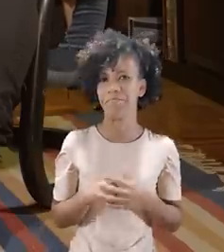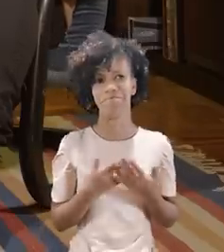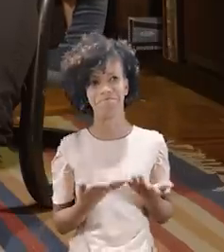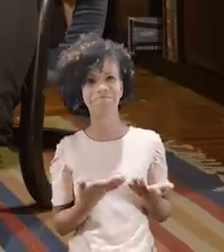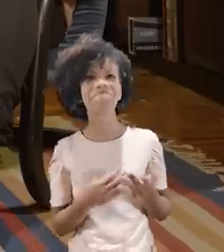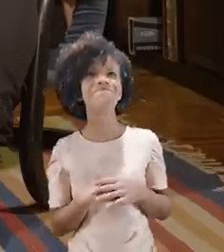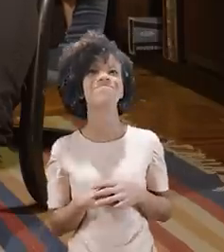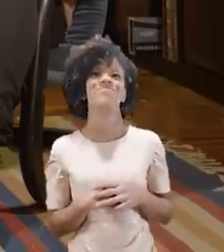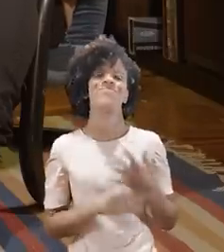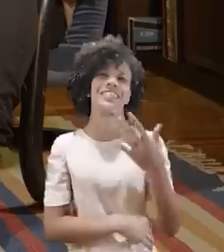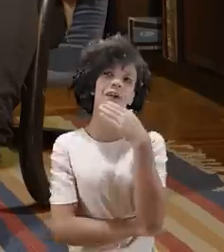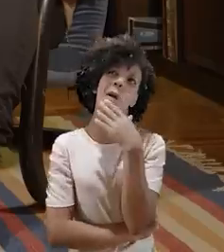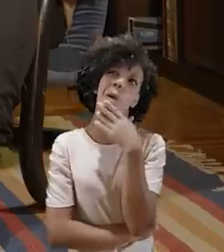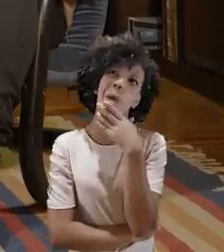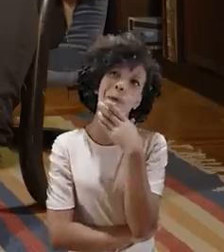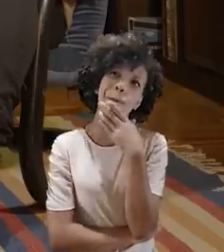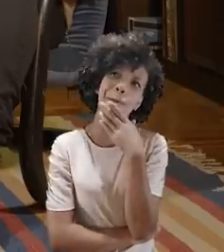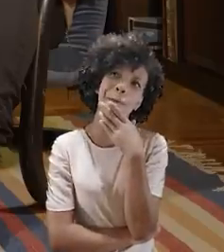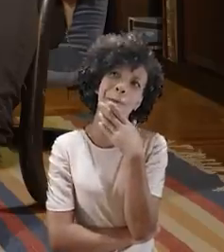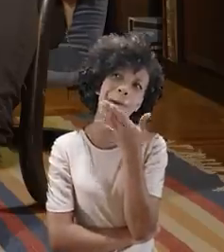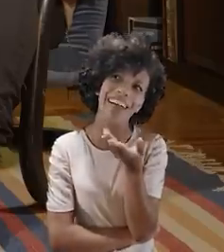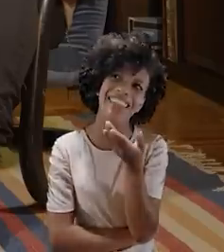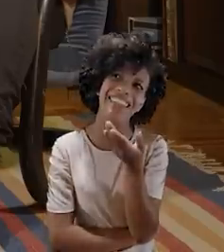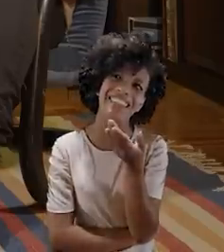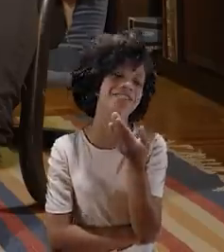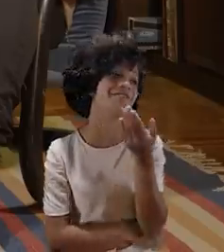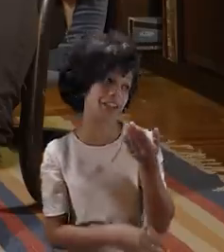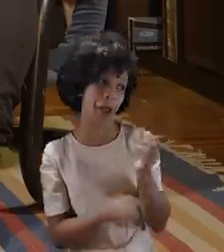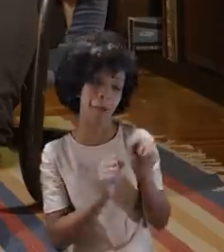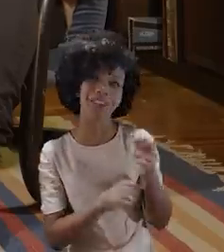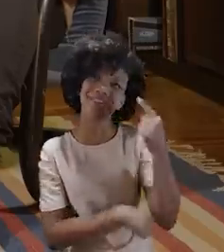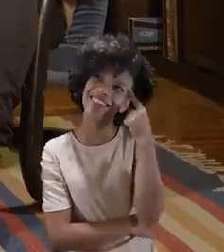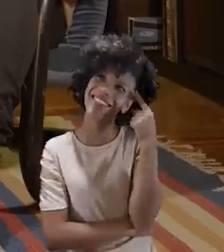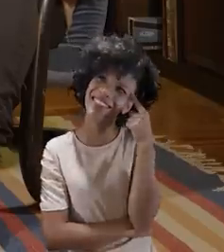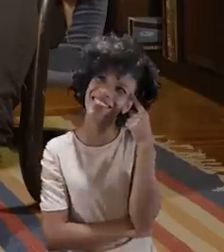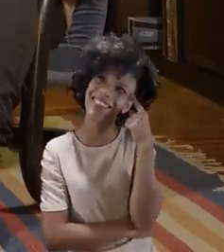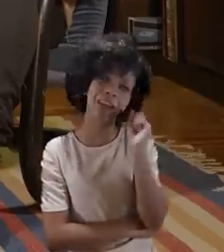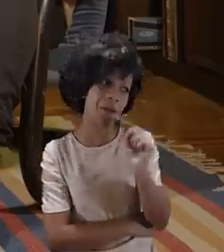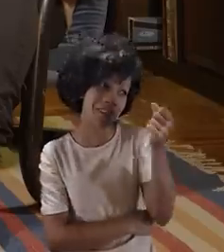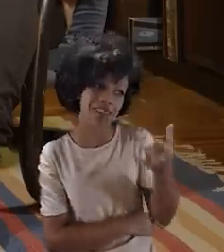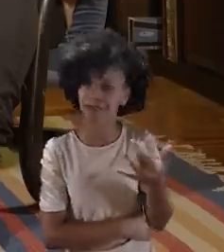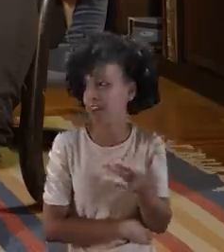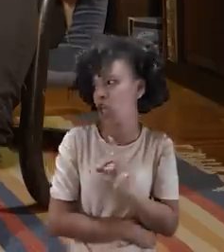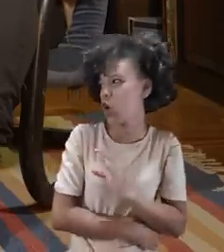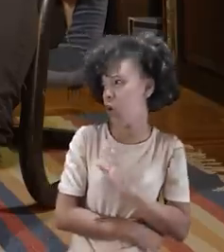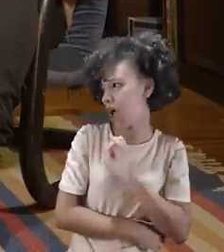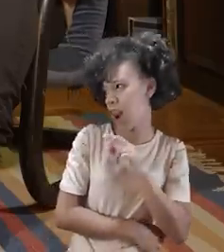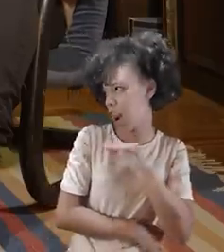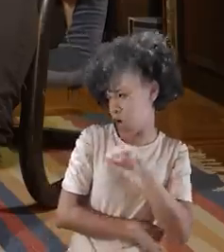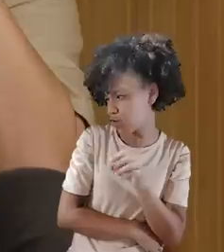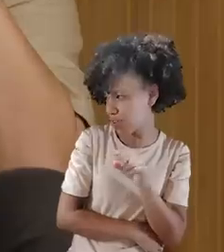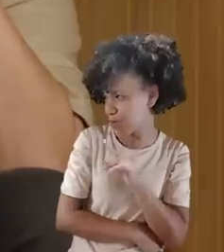ah ah mano o jogo barulho que eu posso contar água só falar o